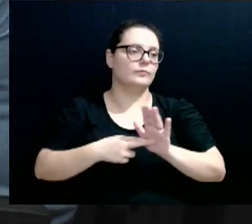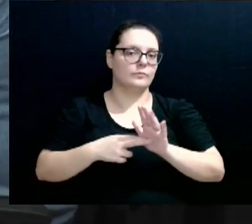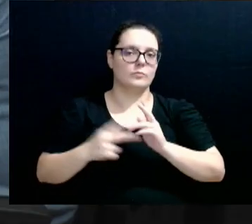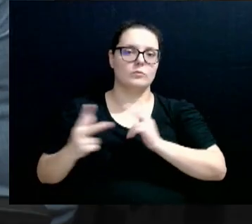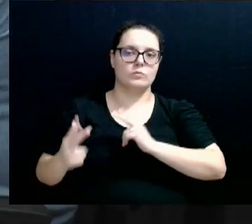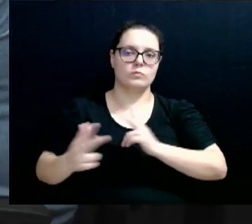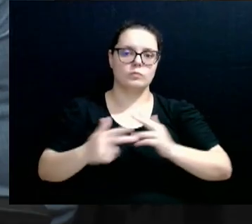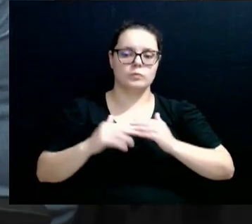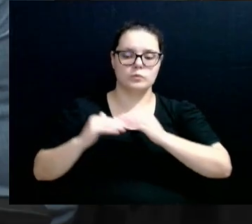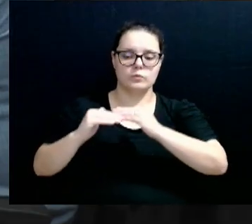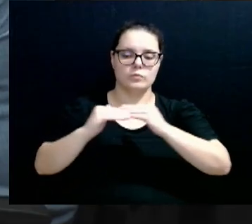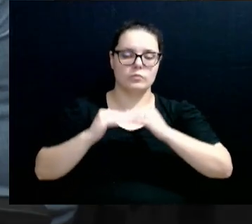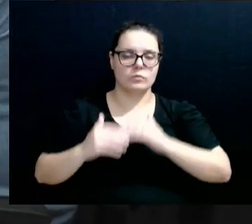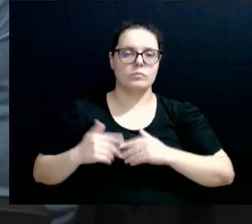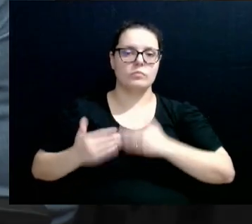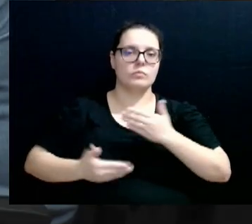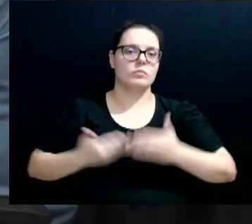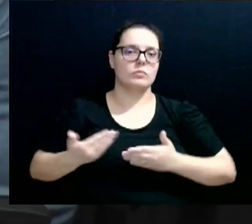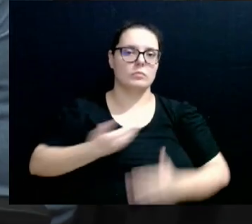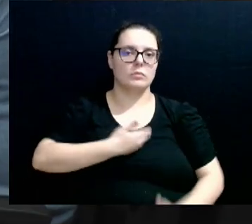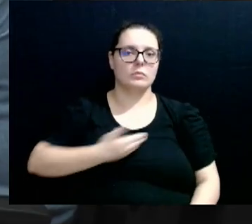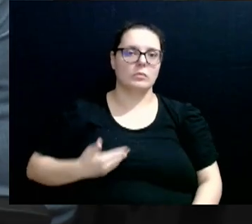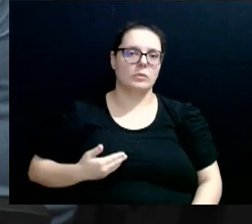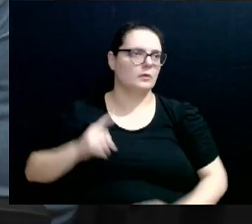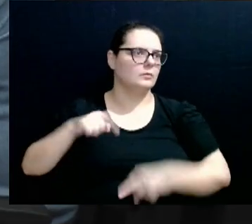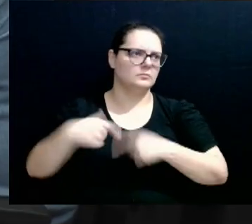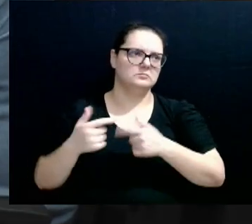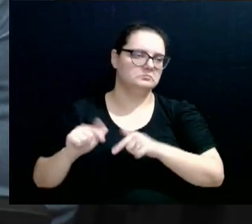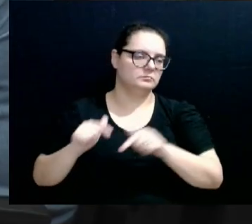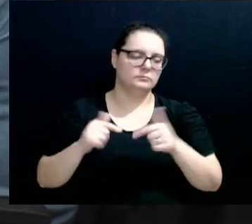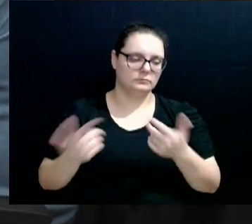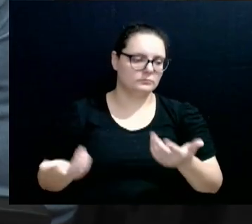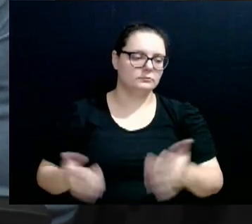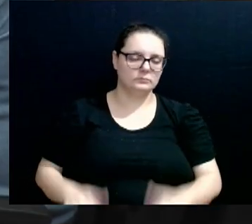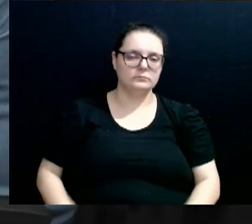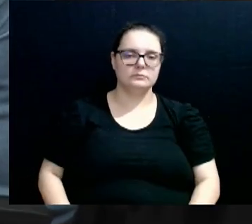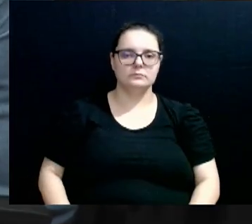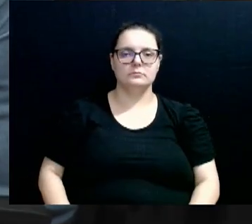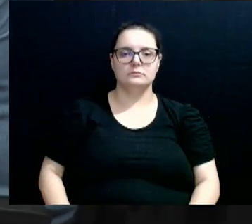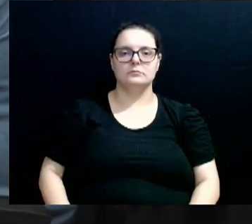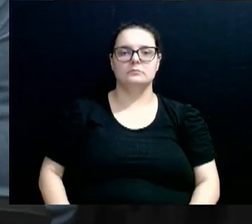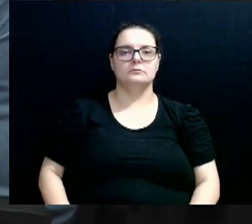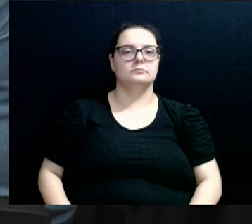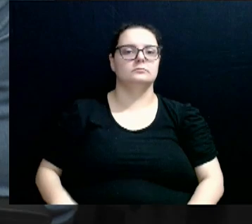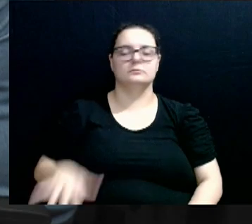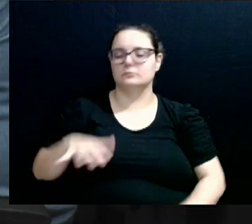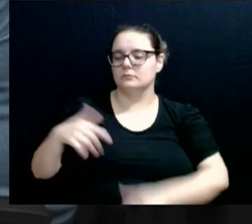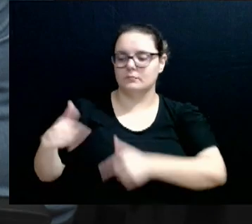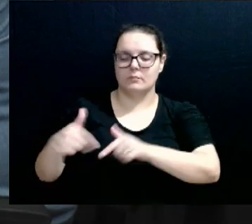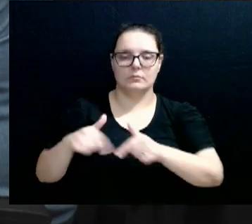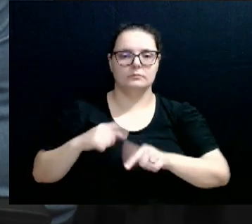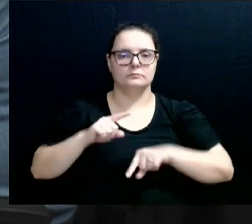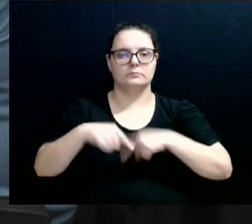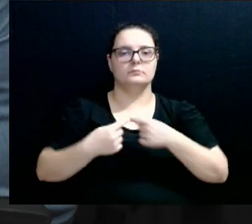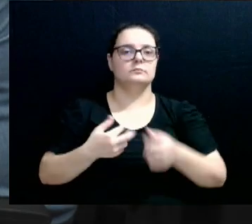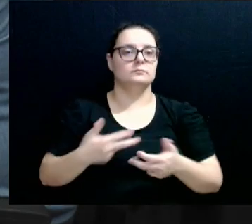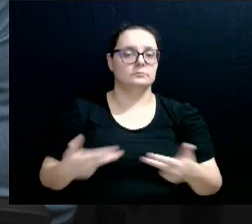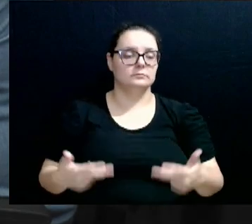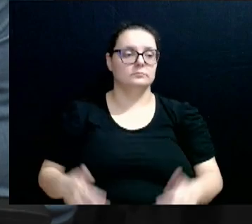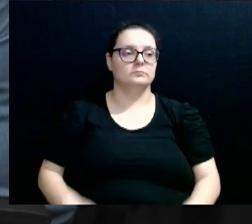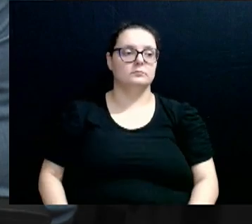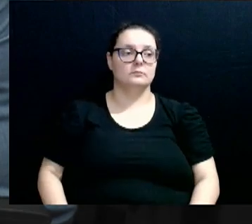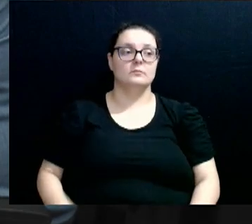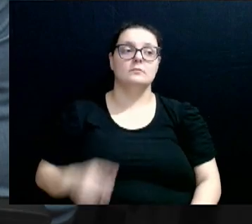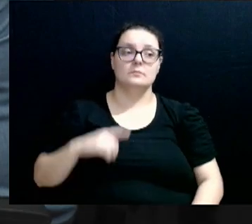No serviço público ou em qualquer outra esfera, né? Do mercado de trabalho ou qualquer outra coisa assim, né? A gente tem uma população